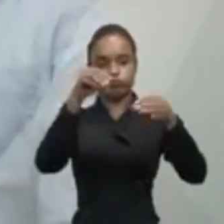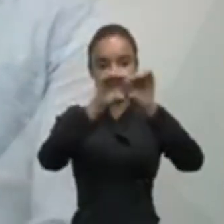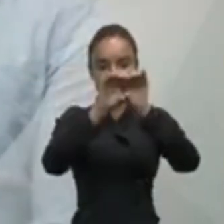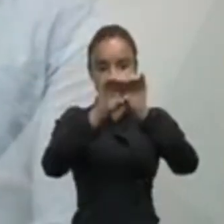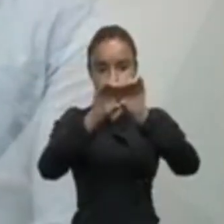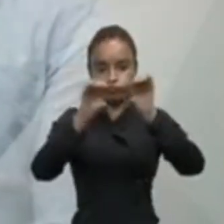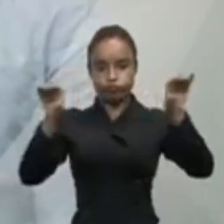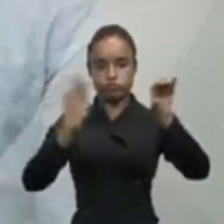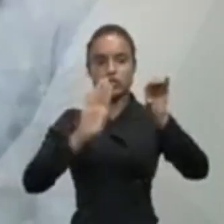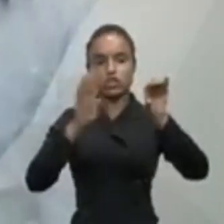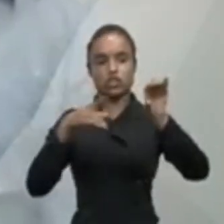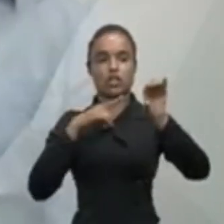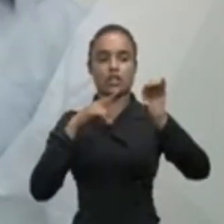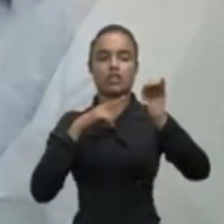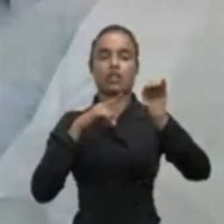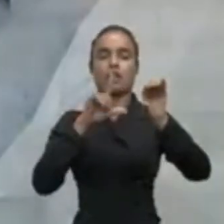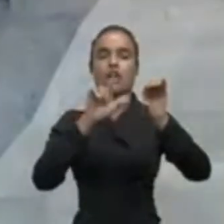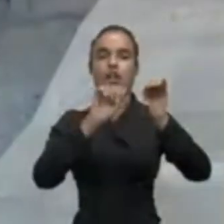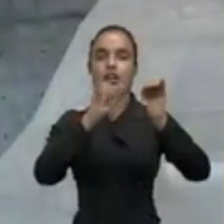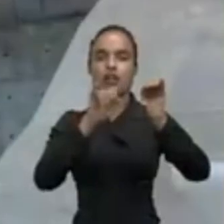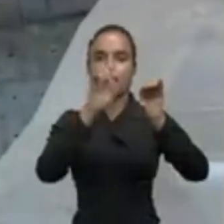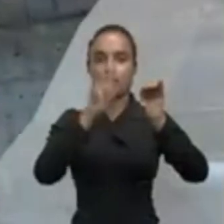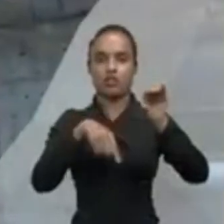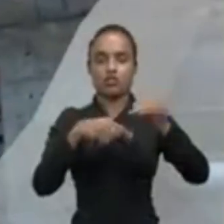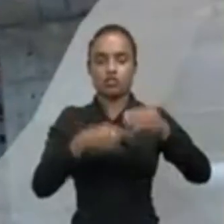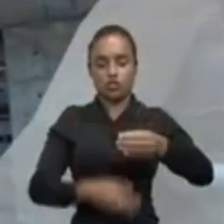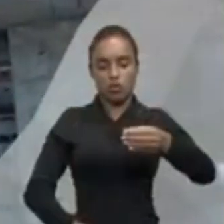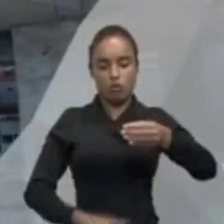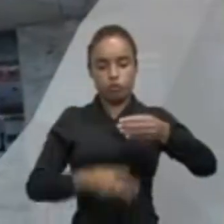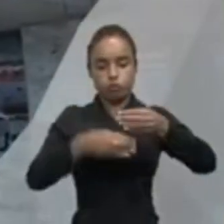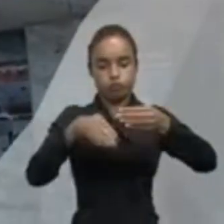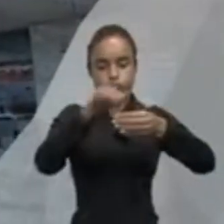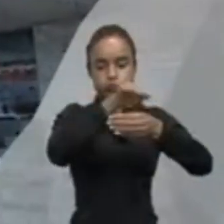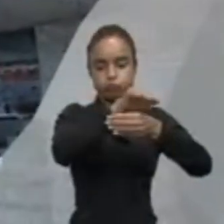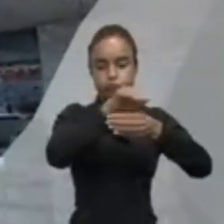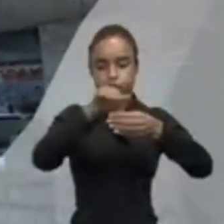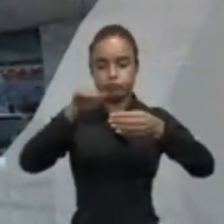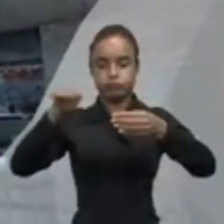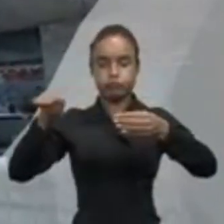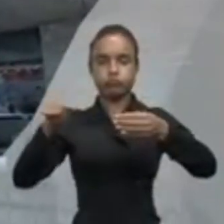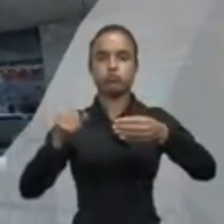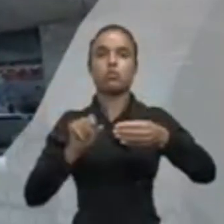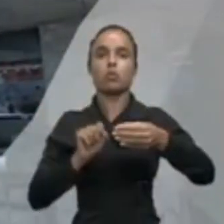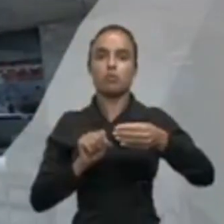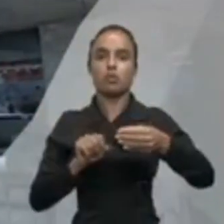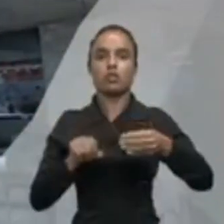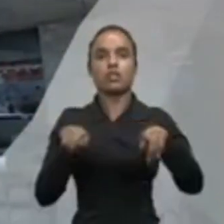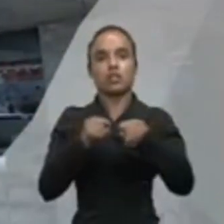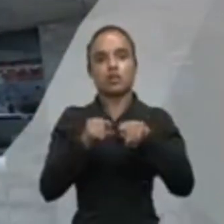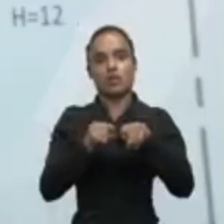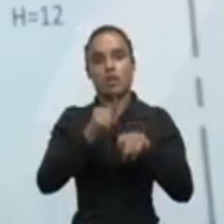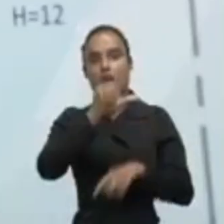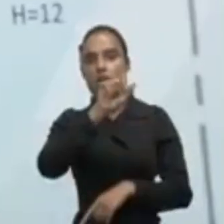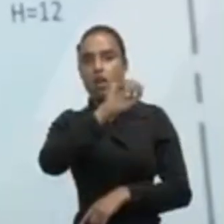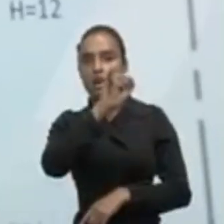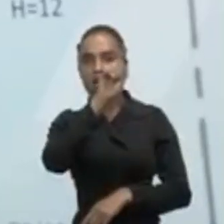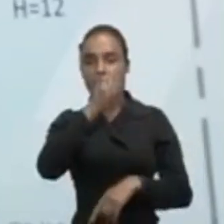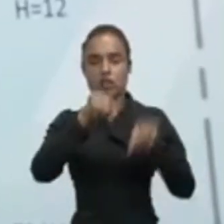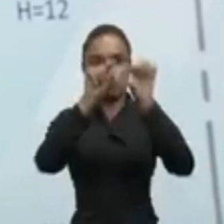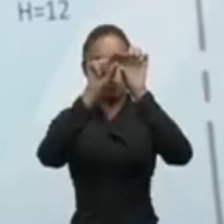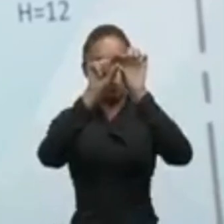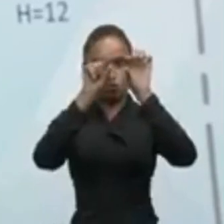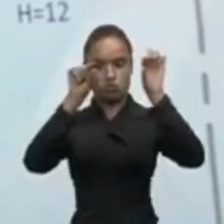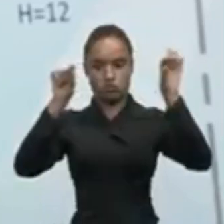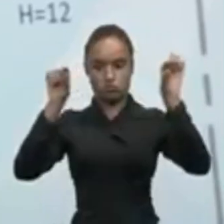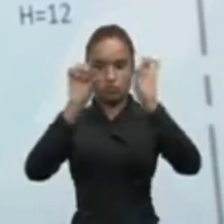eu já teria da laje, contribuindo na viga. O dimensionamento das vigas pode contar com a laje em duas situações. Quando a linha neutra